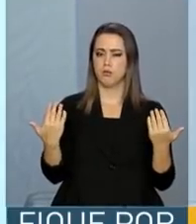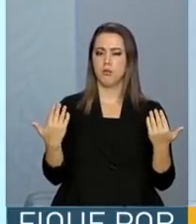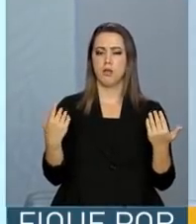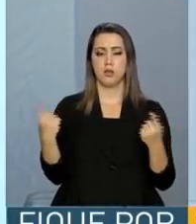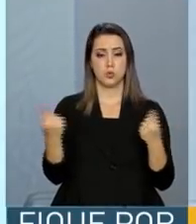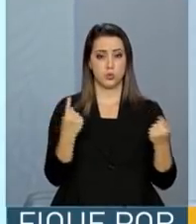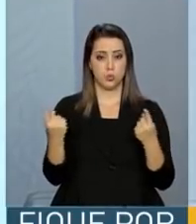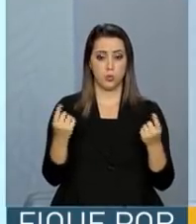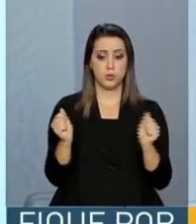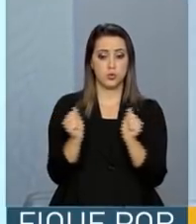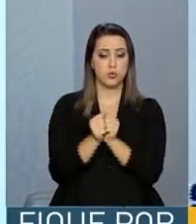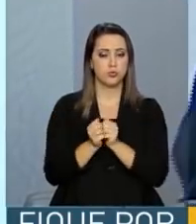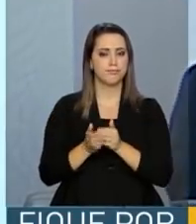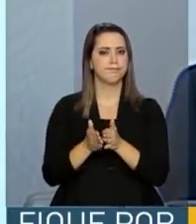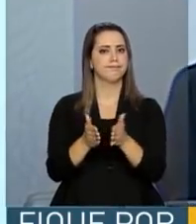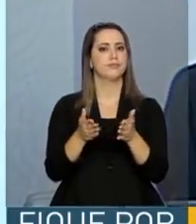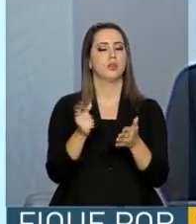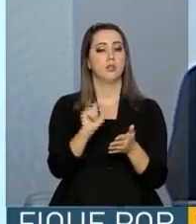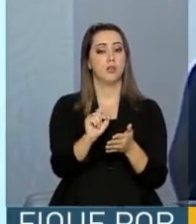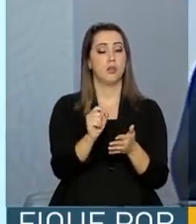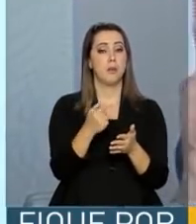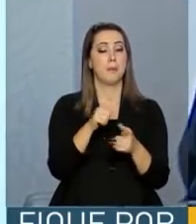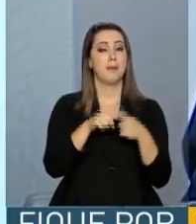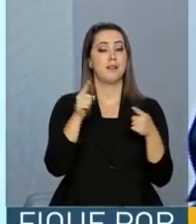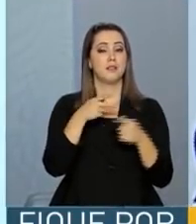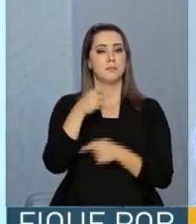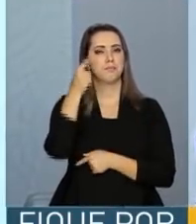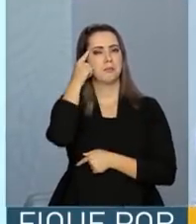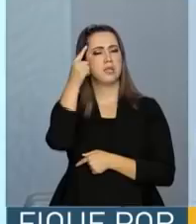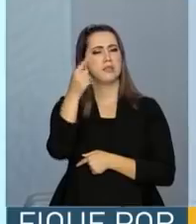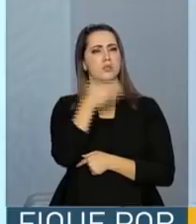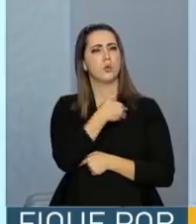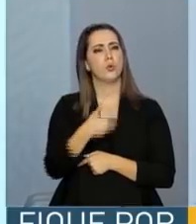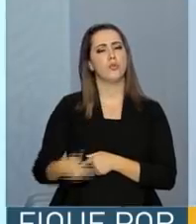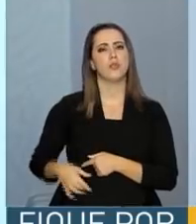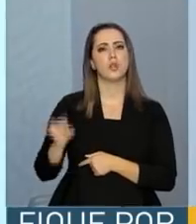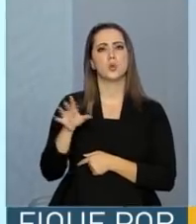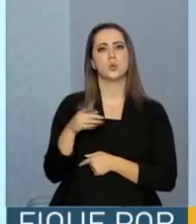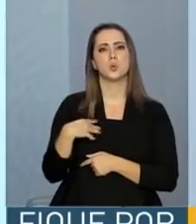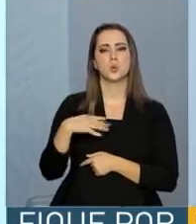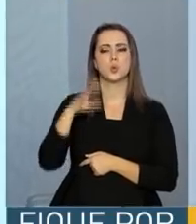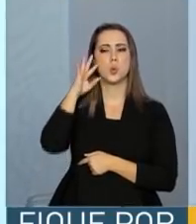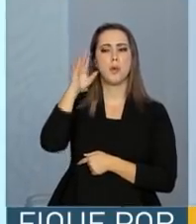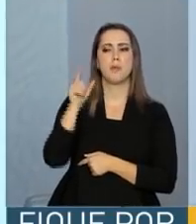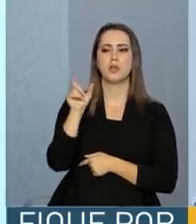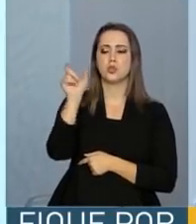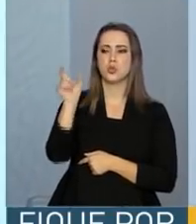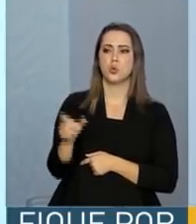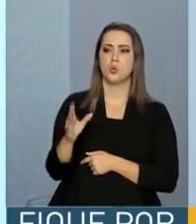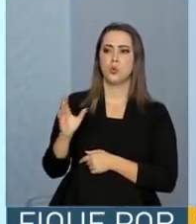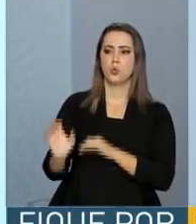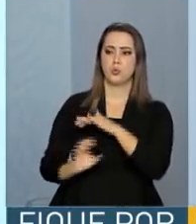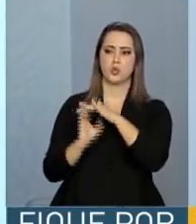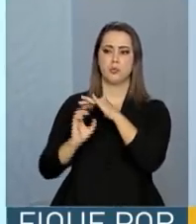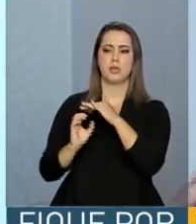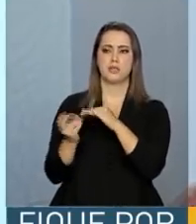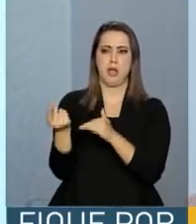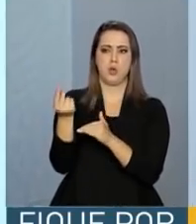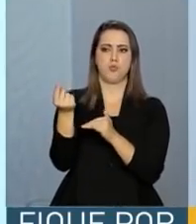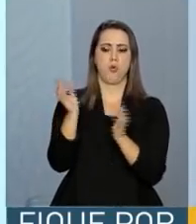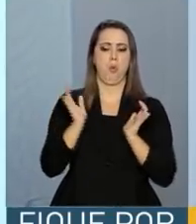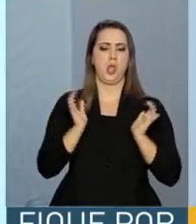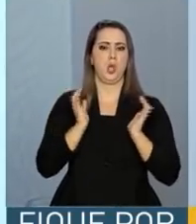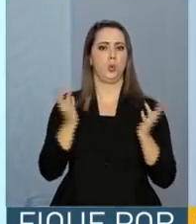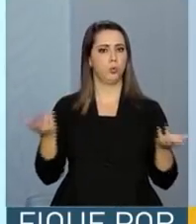tópico social que desvaloriza mas o governo só pensa em quem ganha muito né empresário não é verdade no tópico